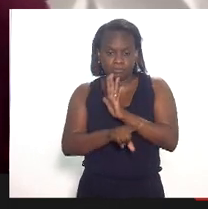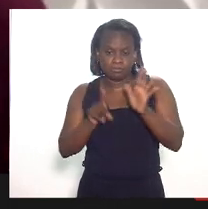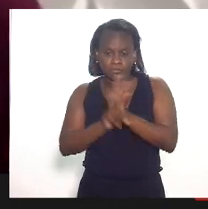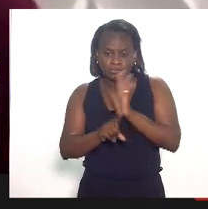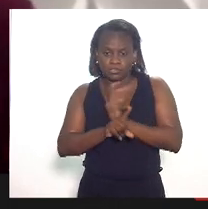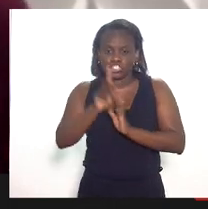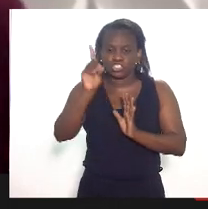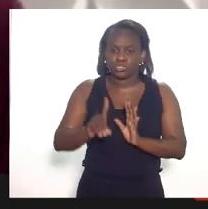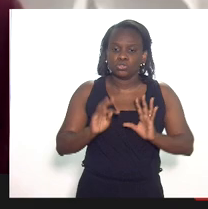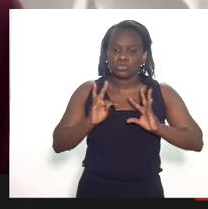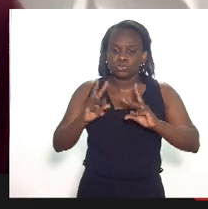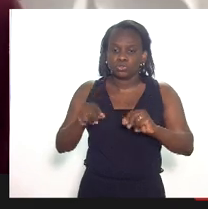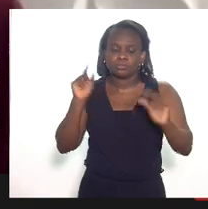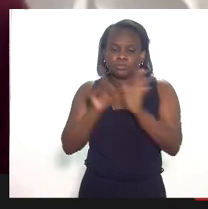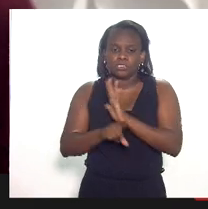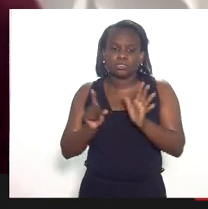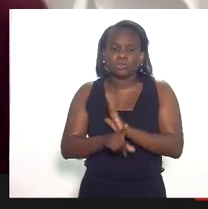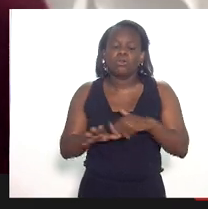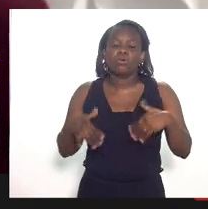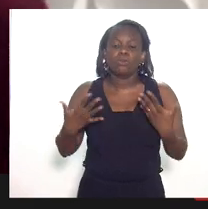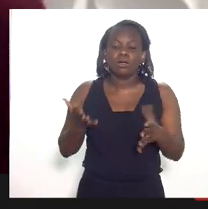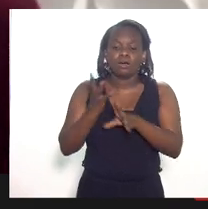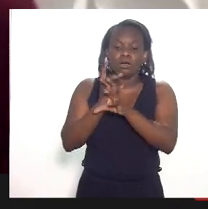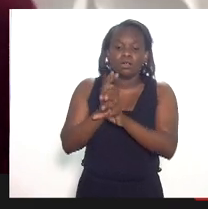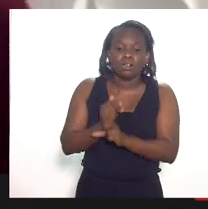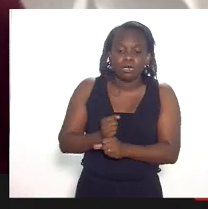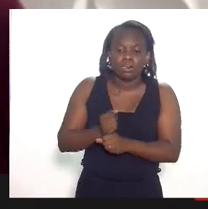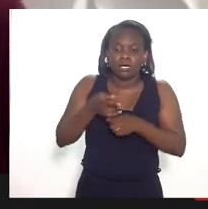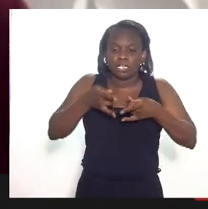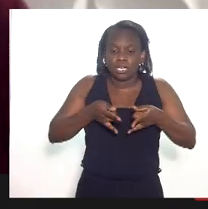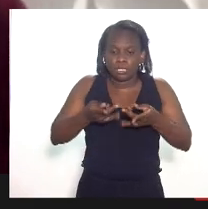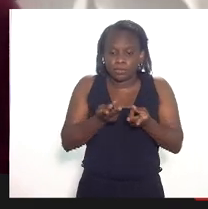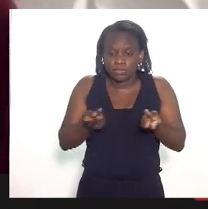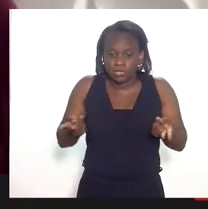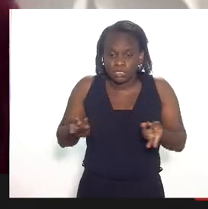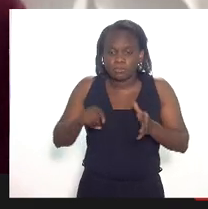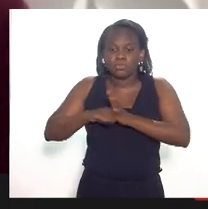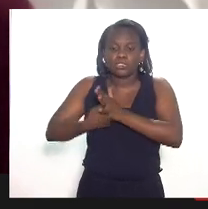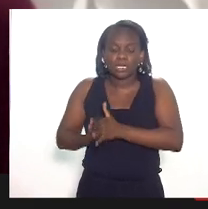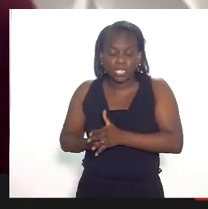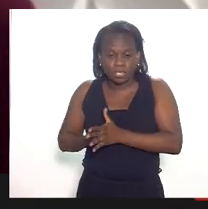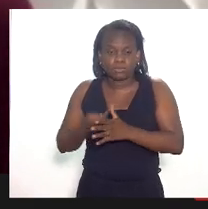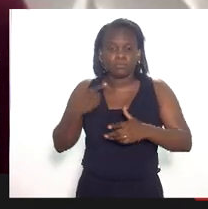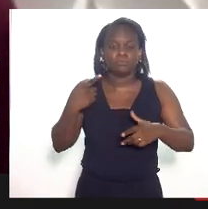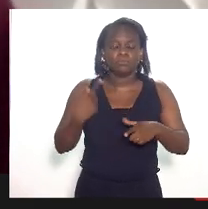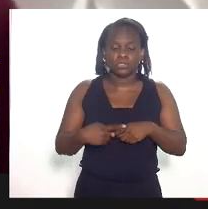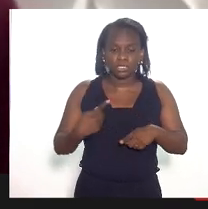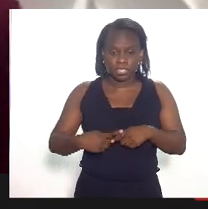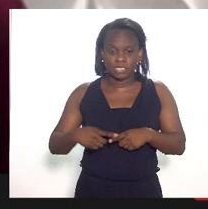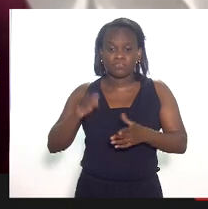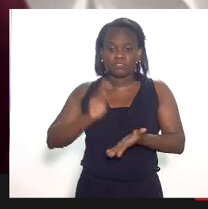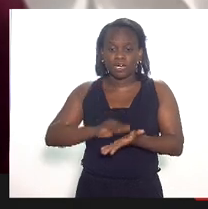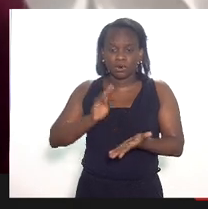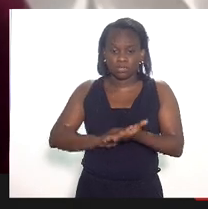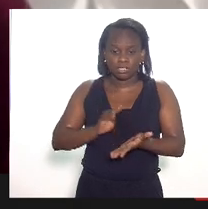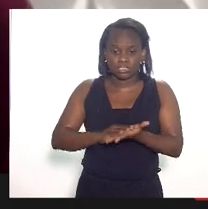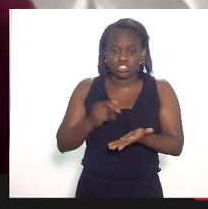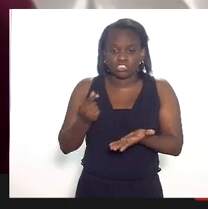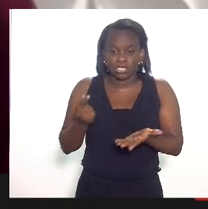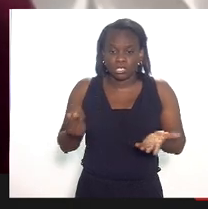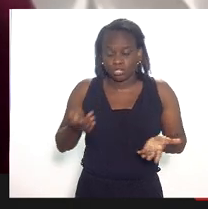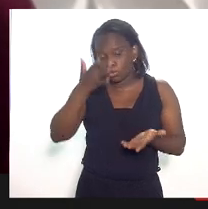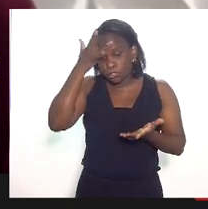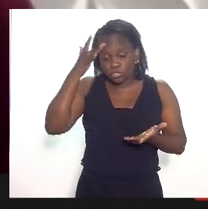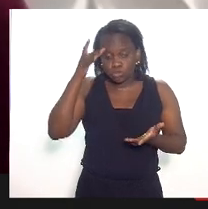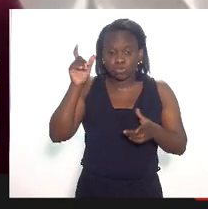dessas organizações qual o número de leitos que estavam bloqueados em razão de carência de recursos